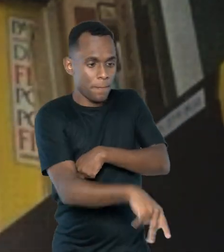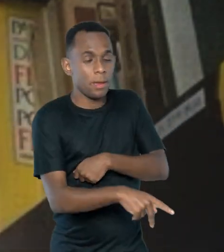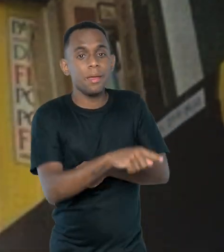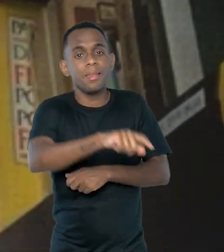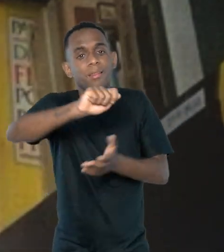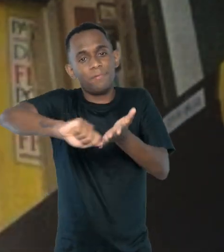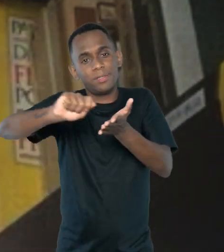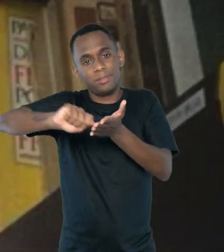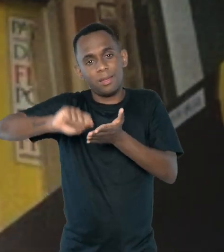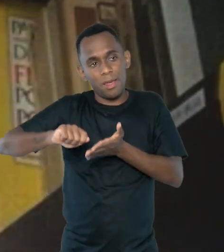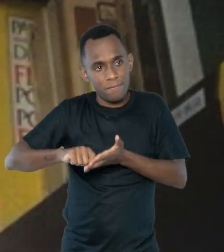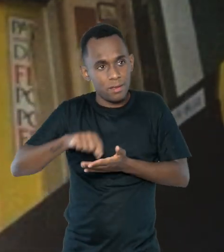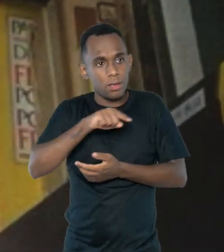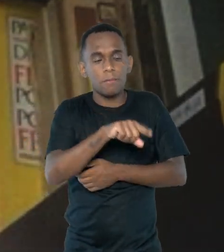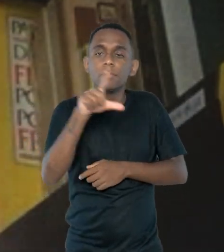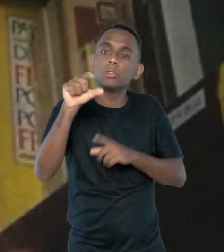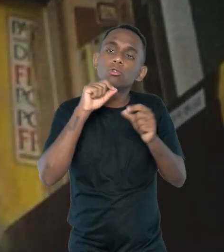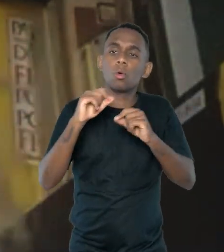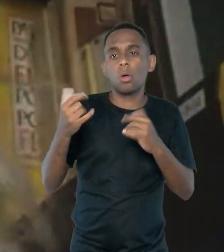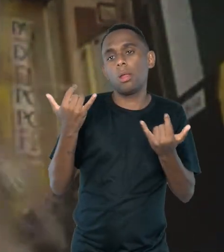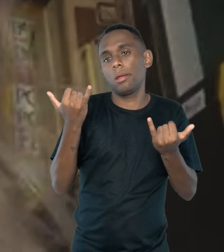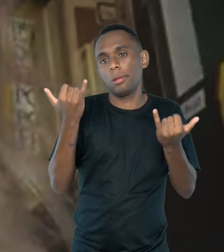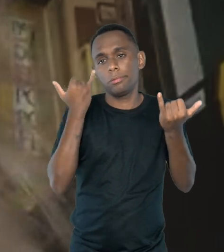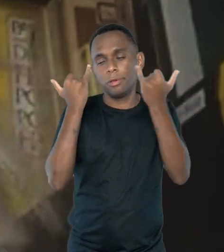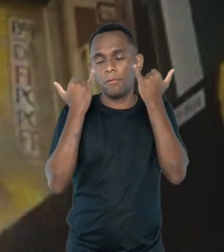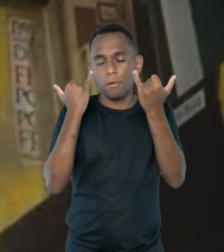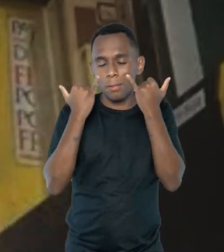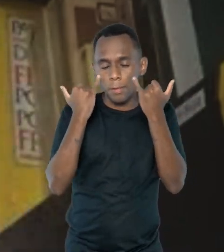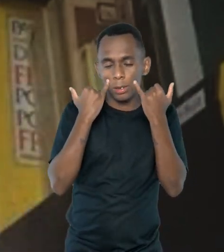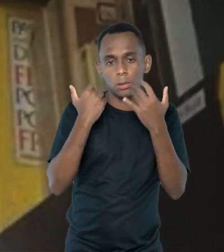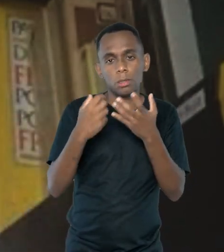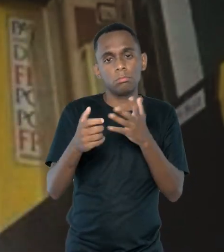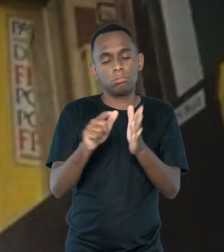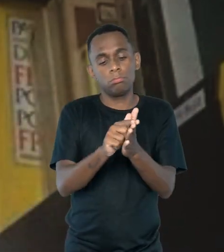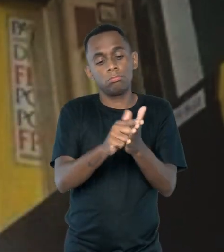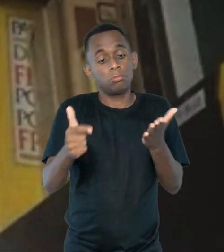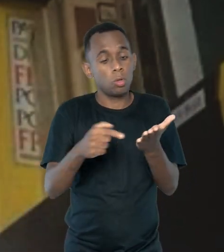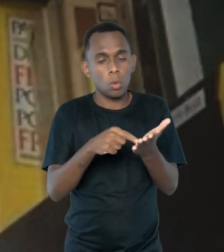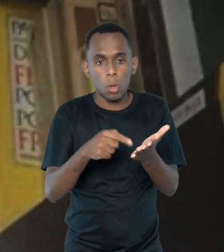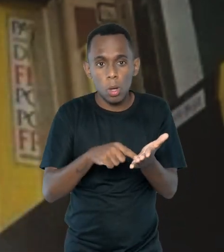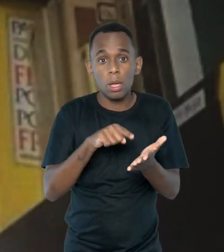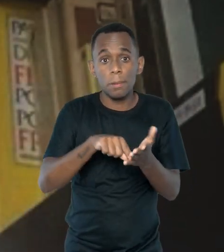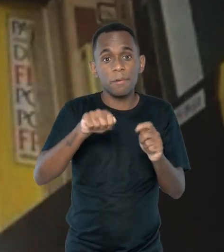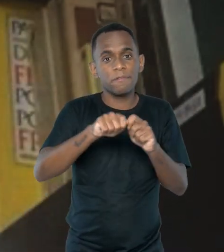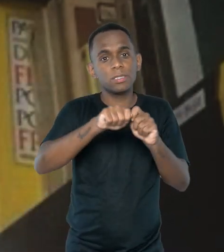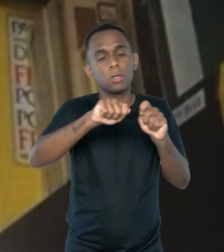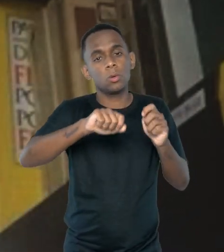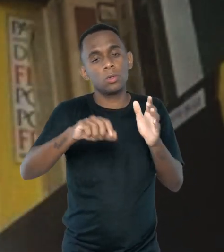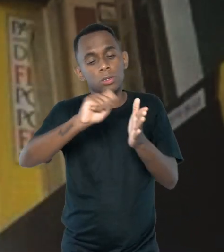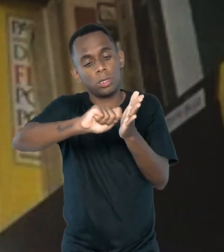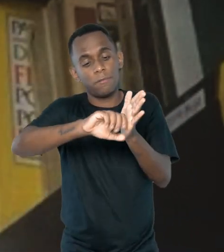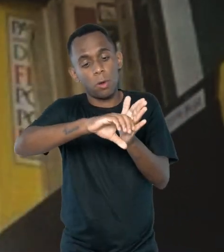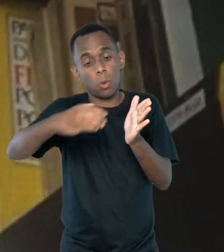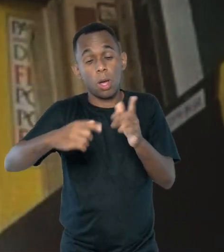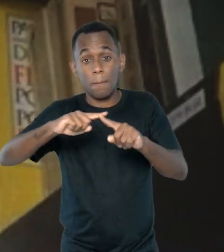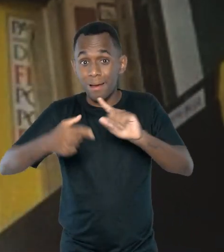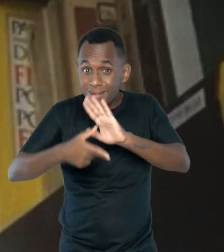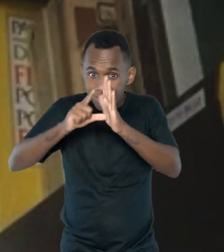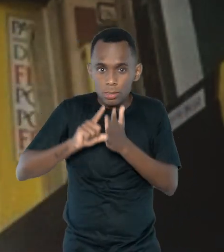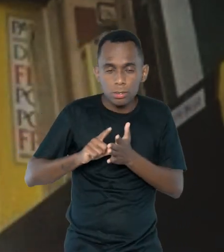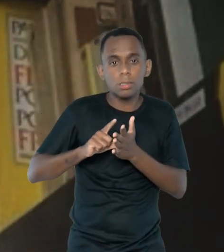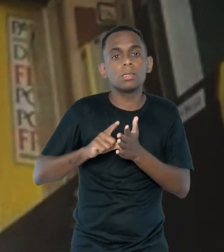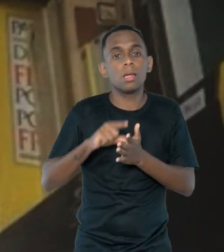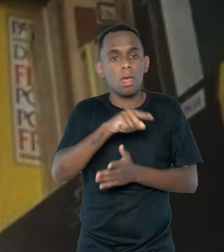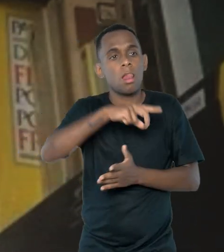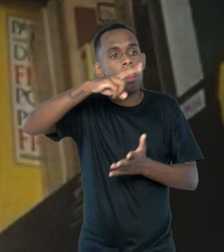momento, ele que vai escrever. Ele vai escolher uma notícia de jornal e fazer uma crônica. Mas para que ele